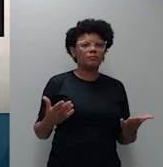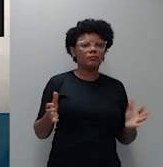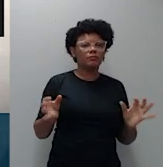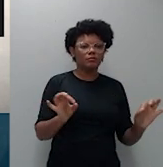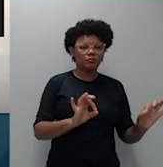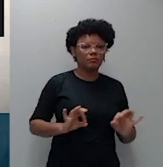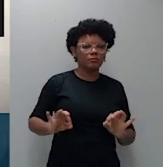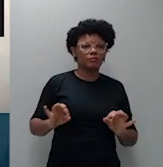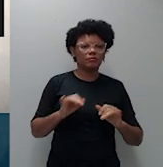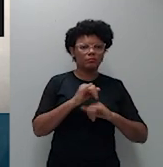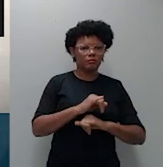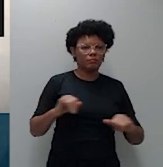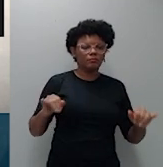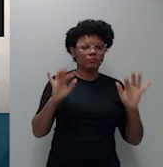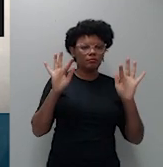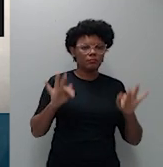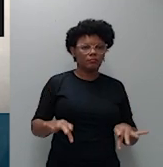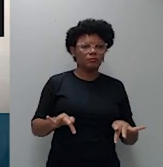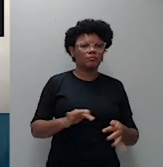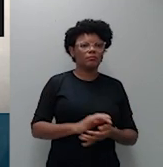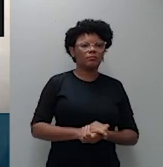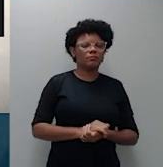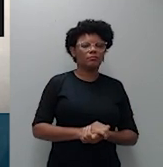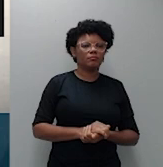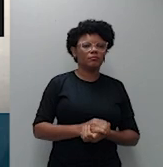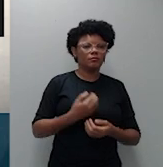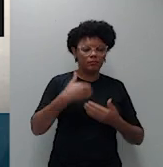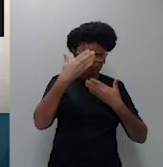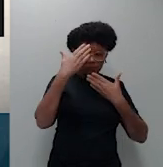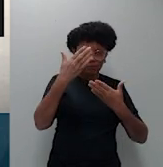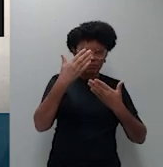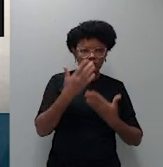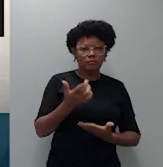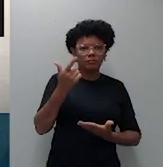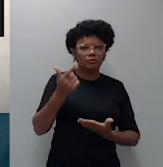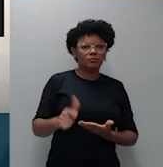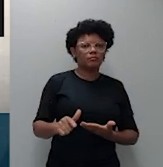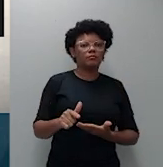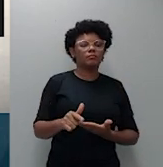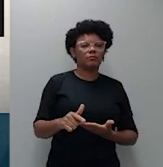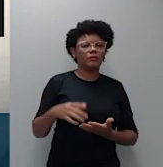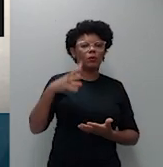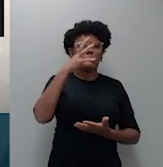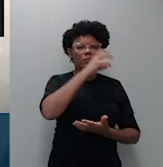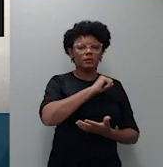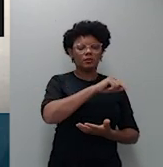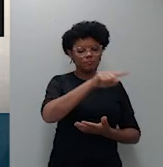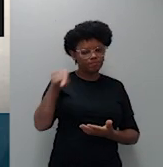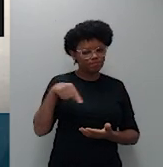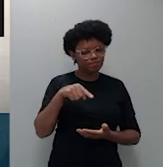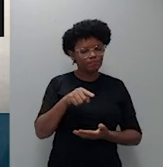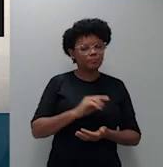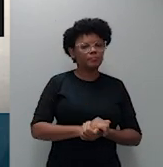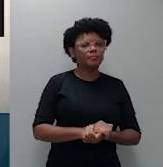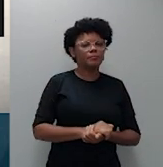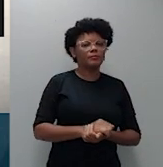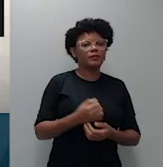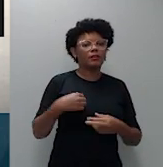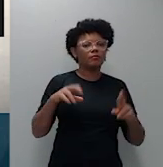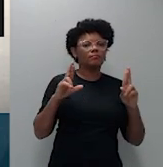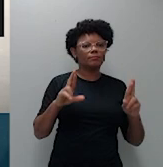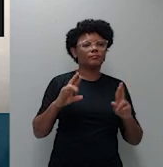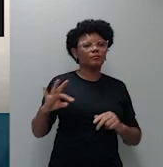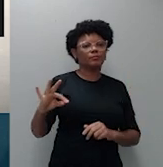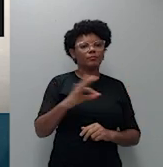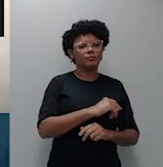declarar Enseada exceção agradecer mais uma vez a compreensão dos colegas desejar a todos um